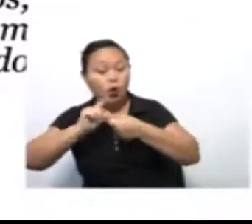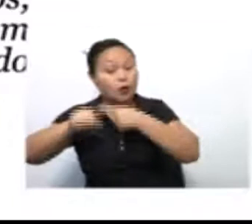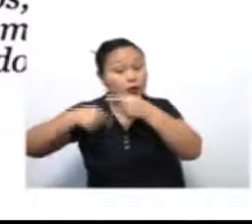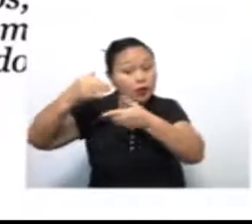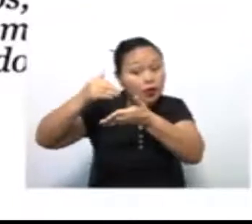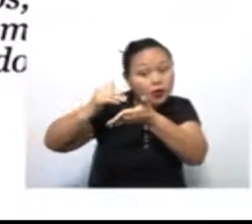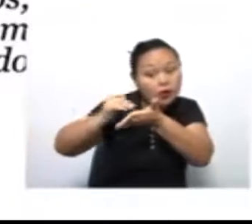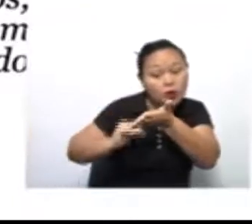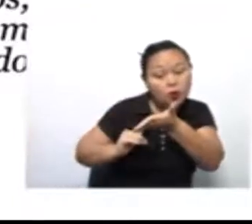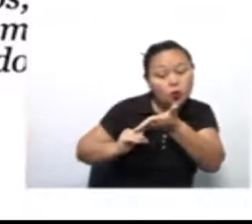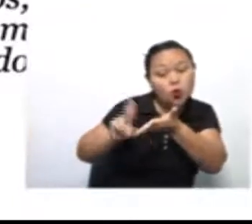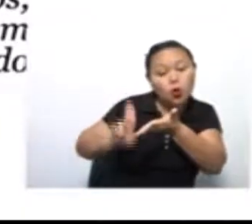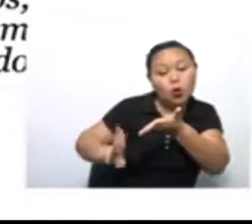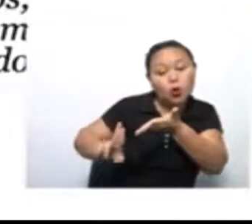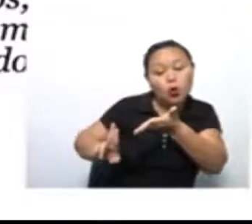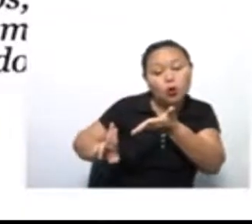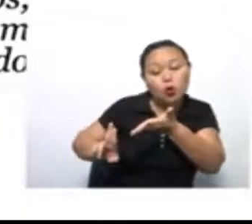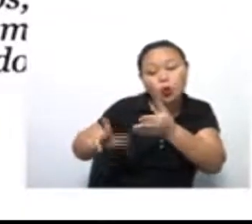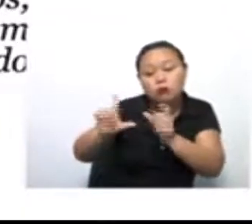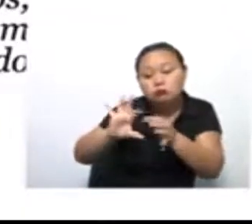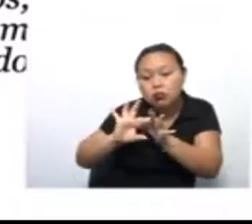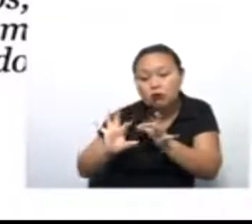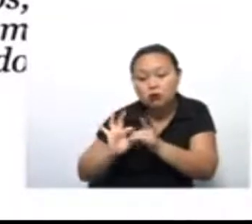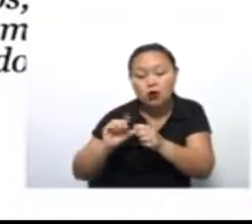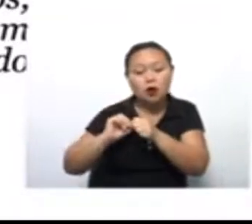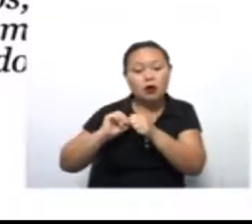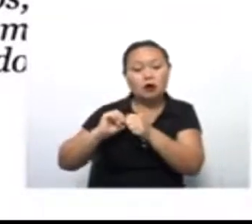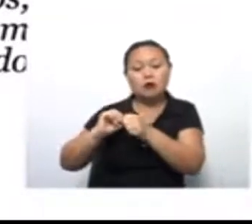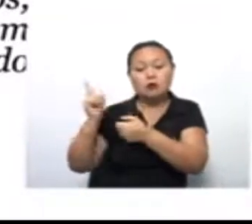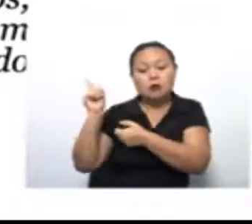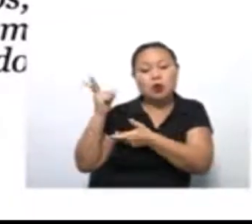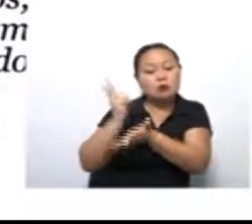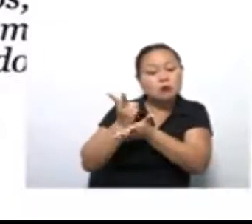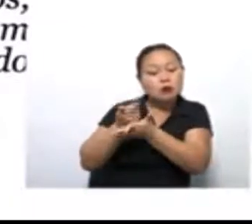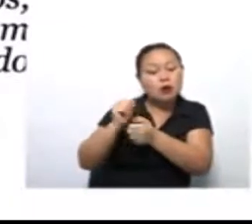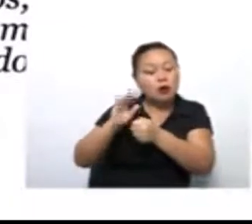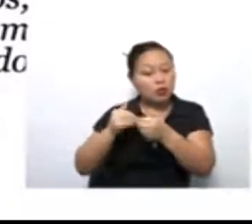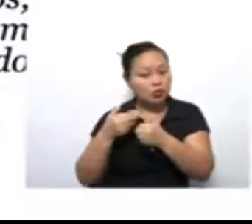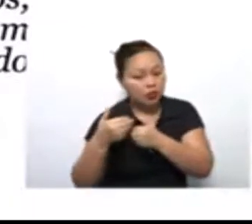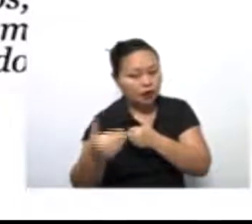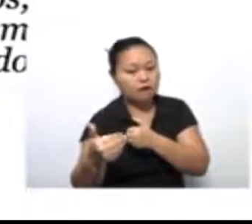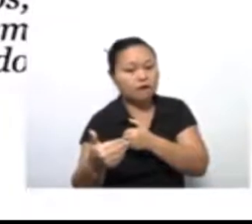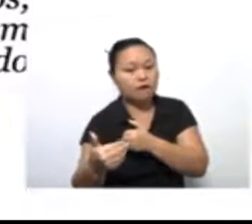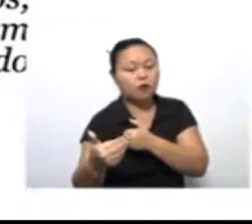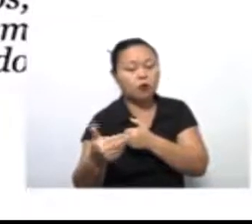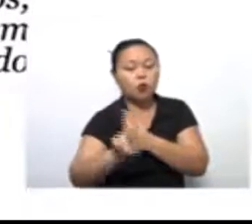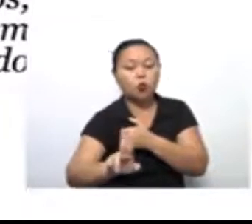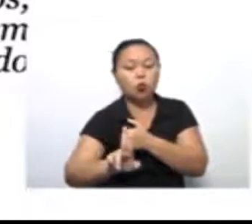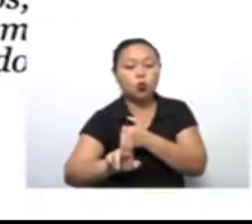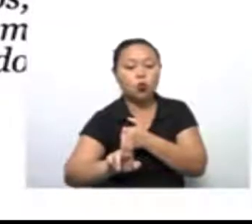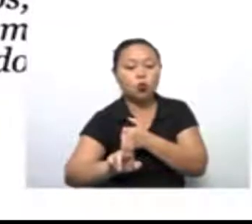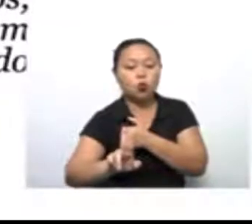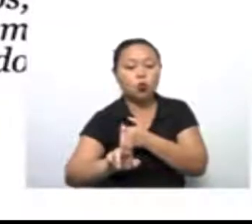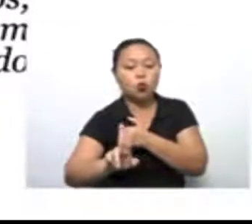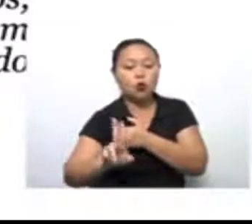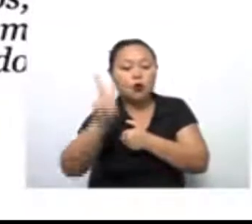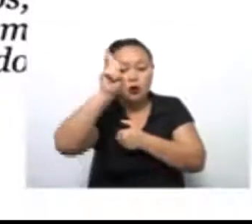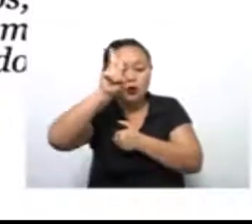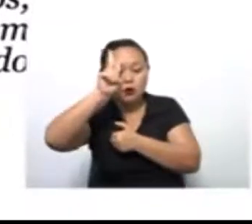problema. Você faz essa pergunta e busca no seu texto, na sua ideia, base, o que é o